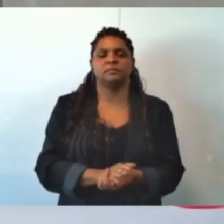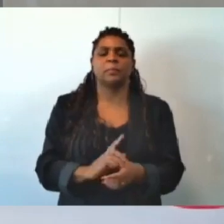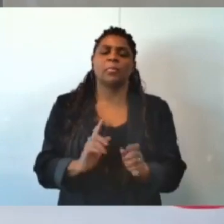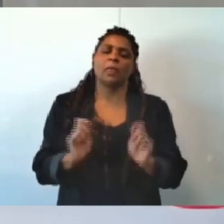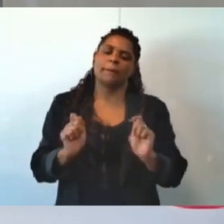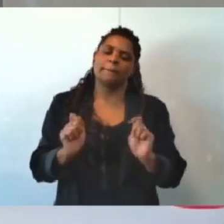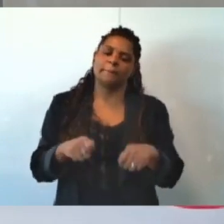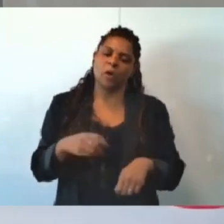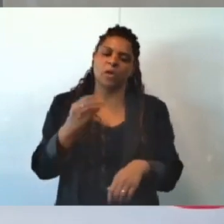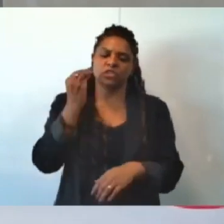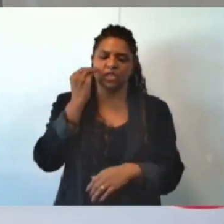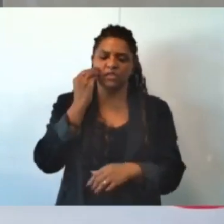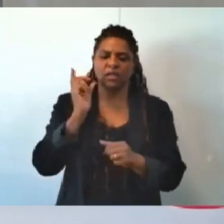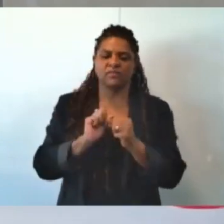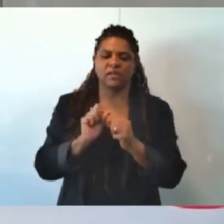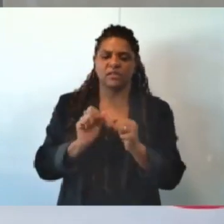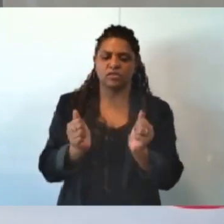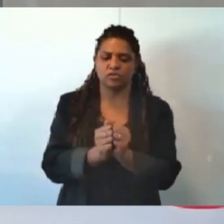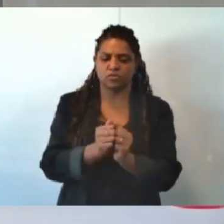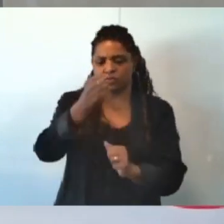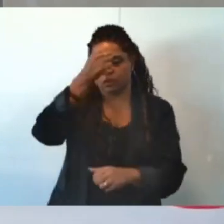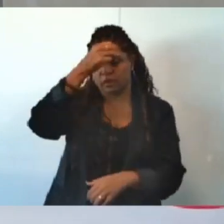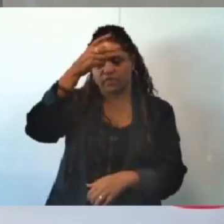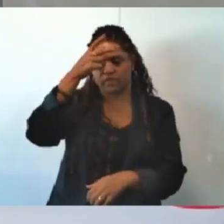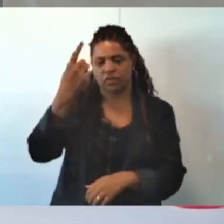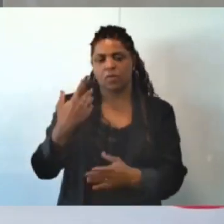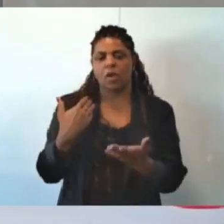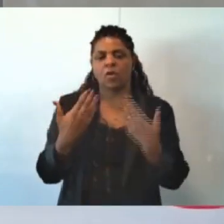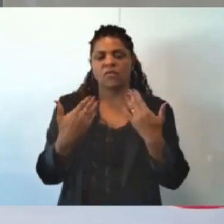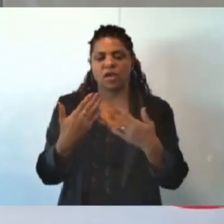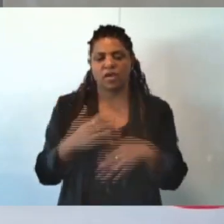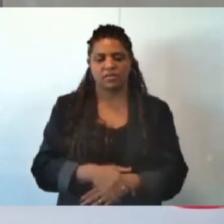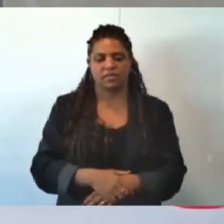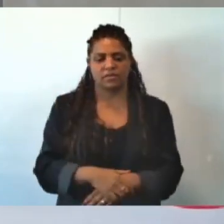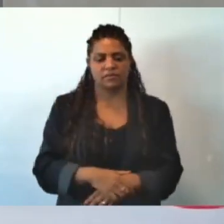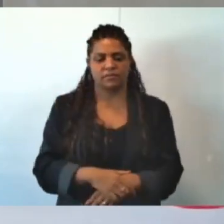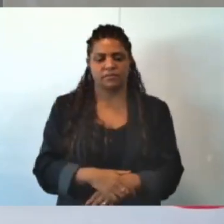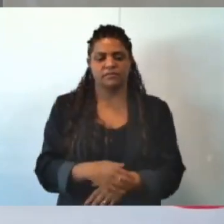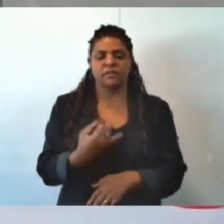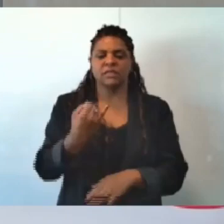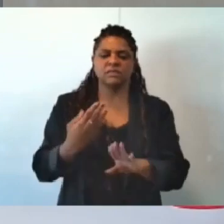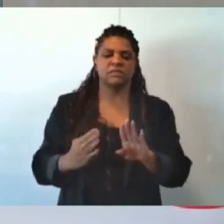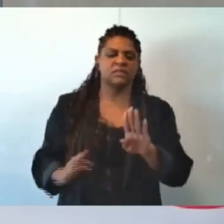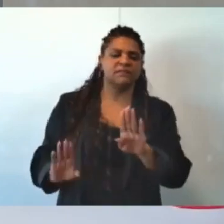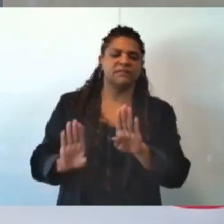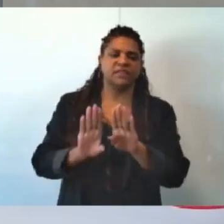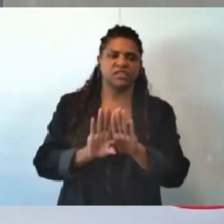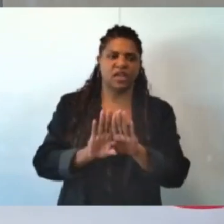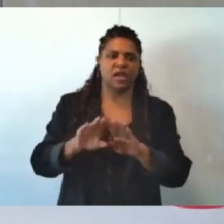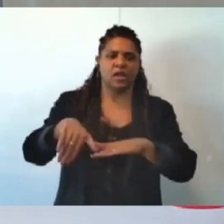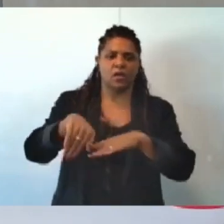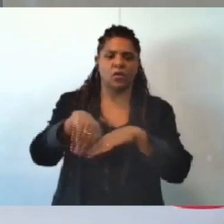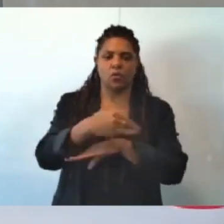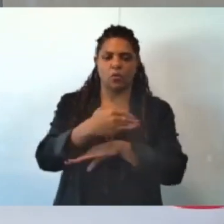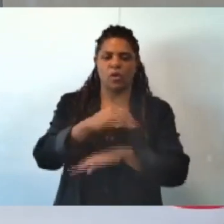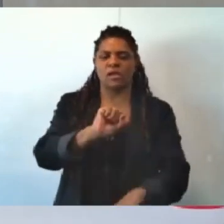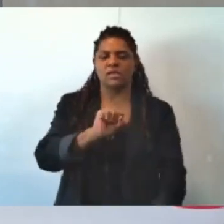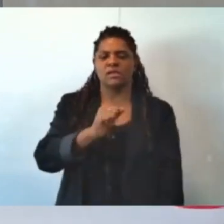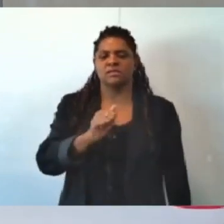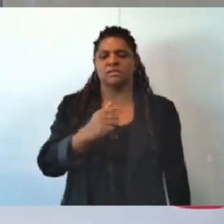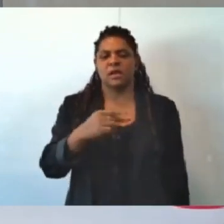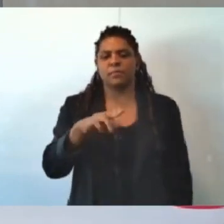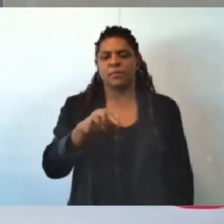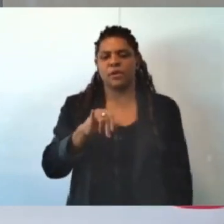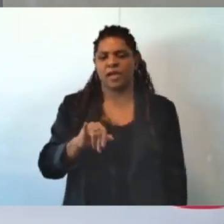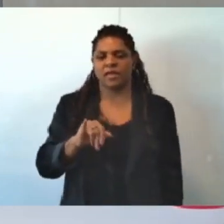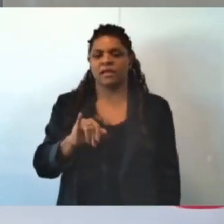prefeitura, tá, um diálogo. Eu acho que se fechasse a Sapucaí, talvez igual foi dito aqui